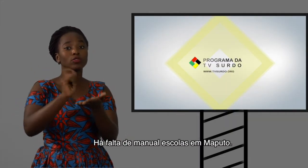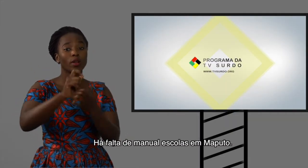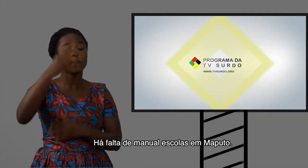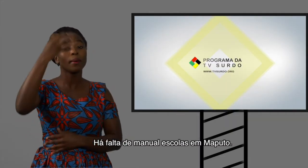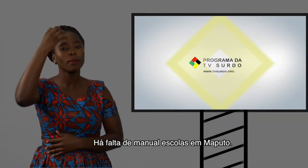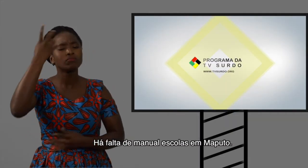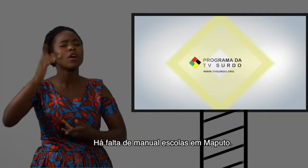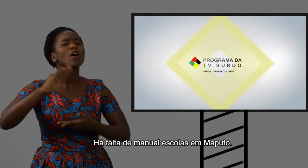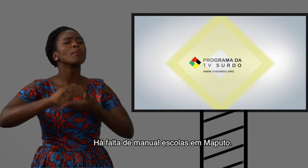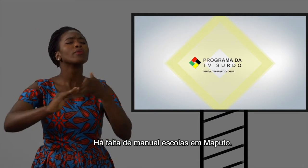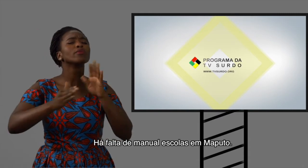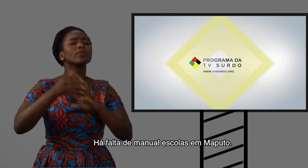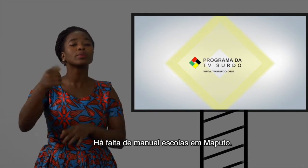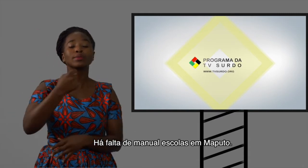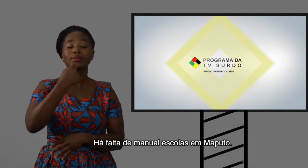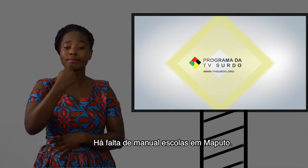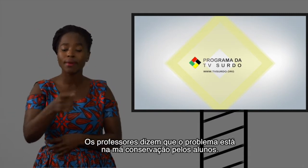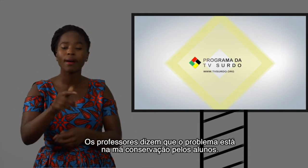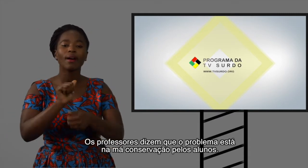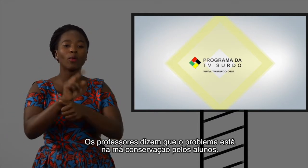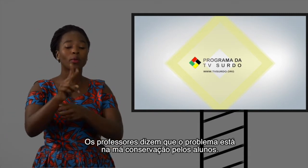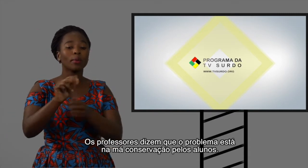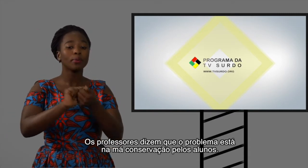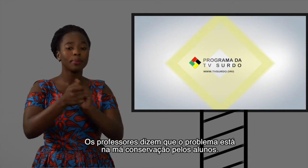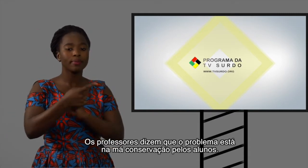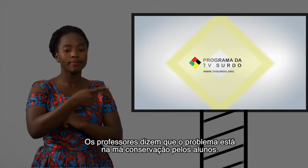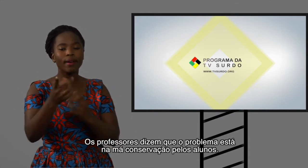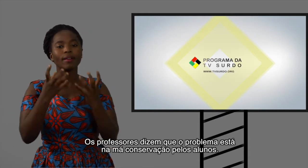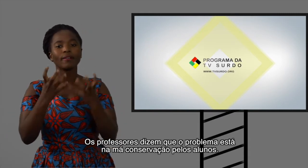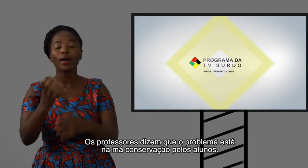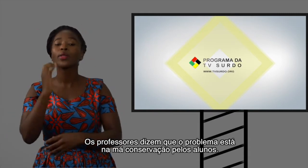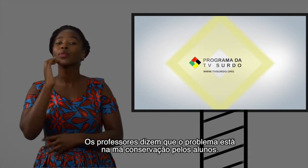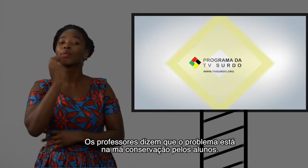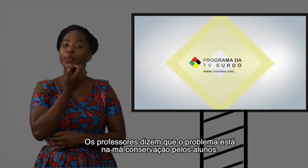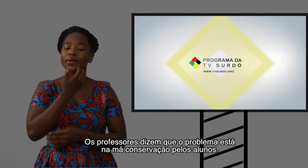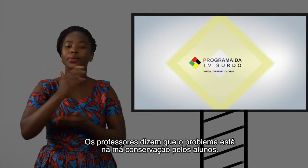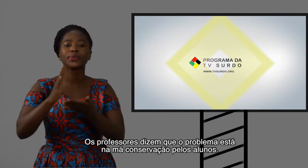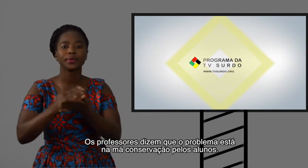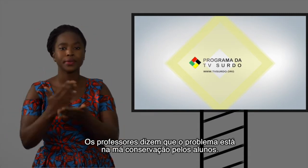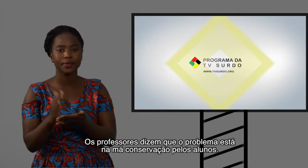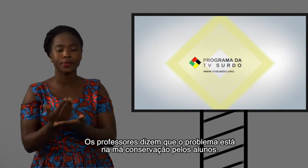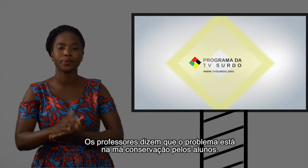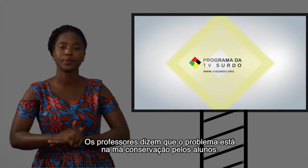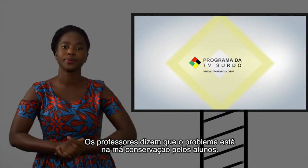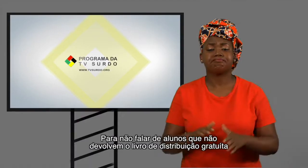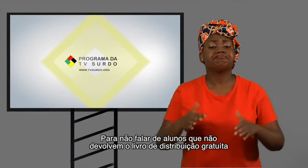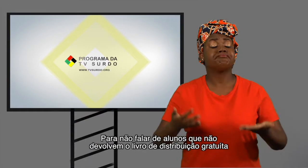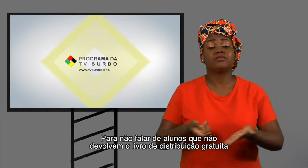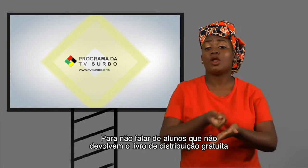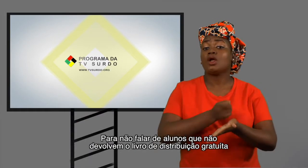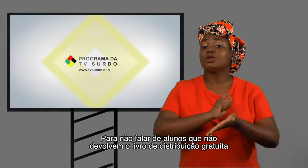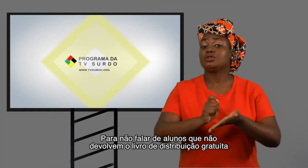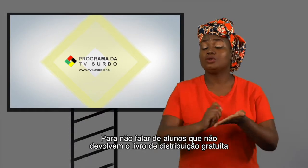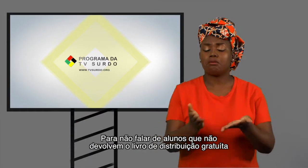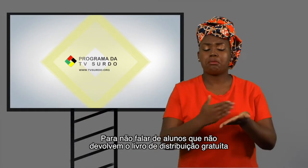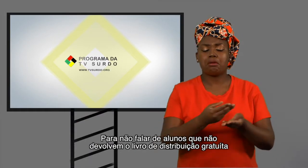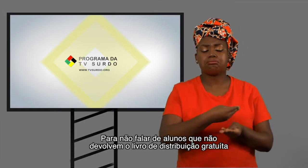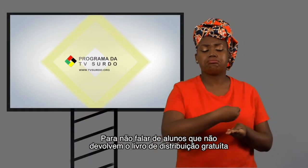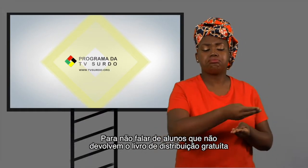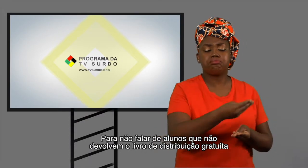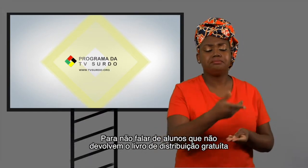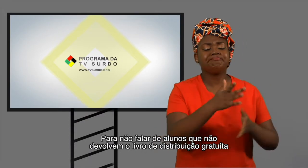Há falta de manual escolar em Maputo. Os professores dizem que o problema está na má conservação pelos alunos. Para